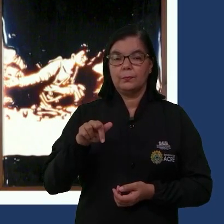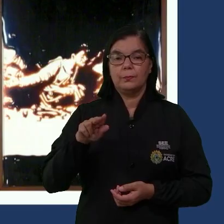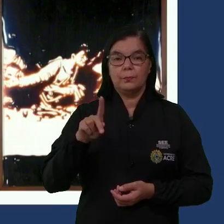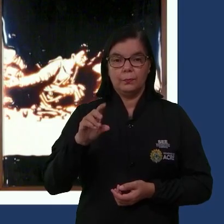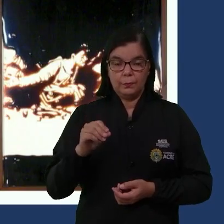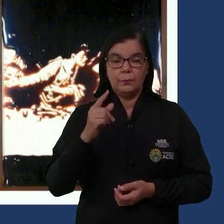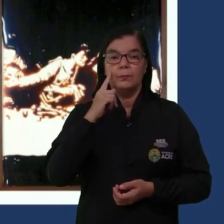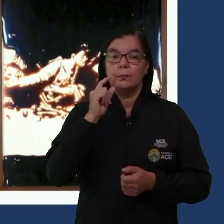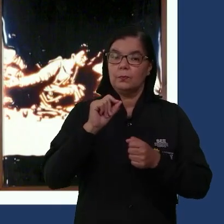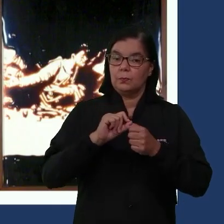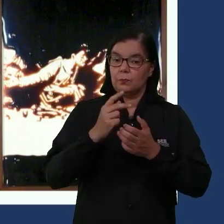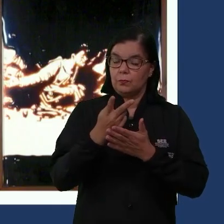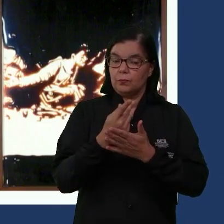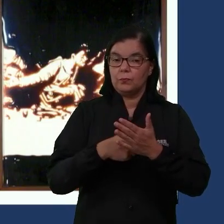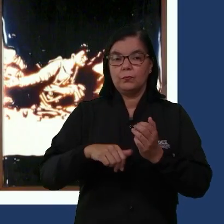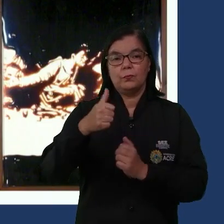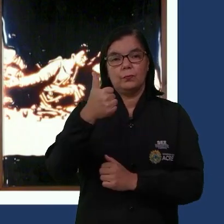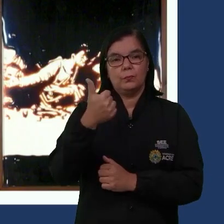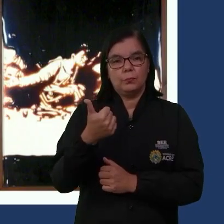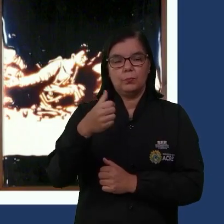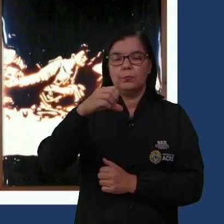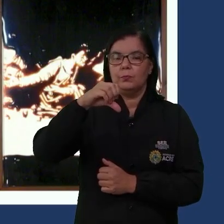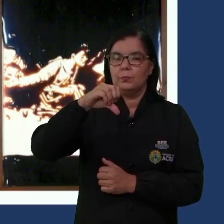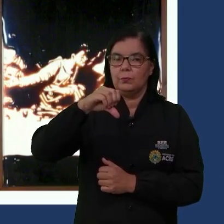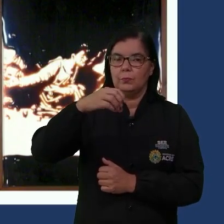uma produção aí de